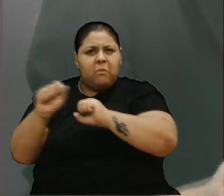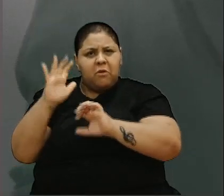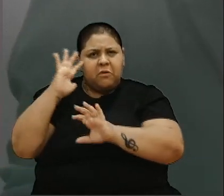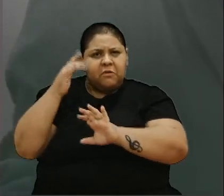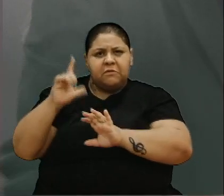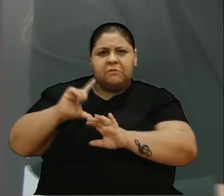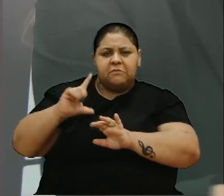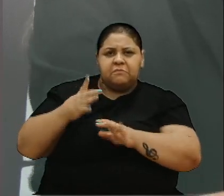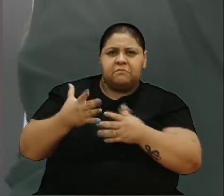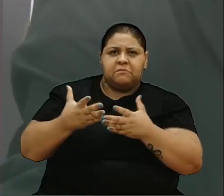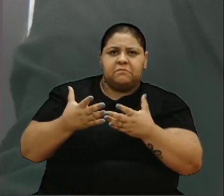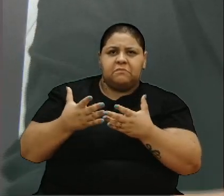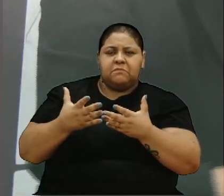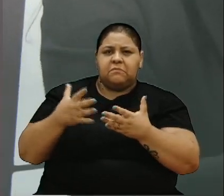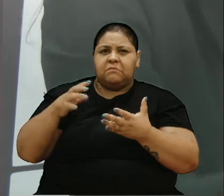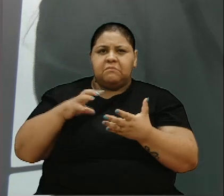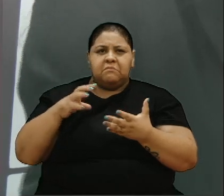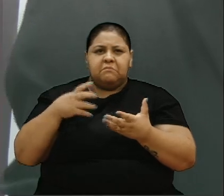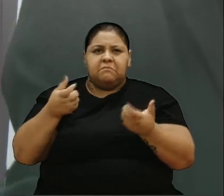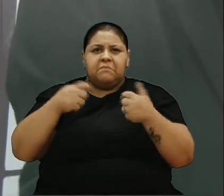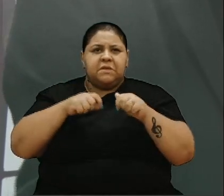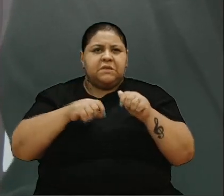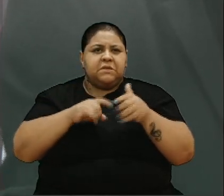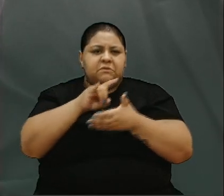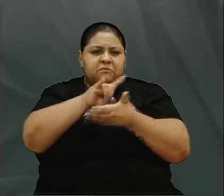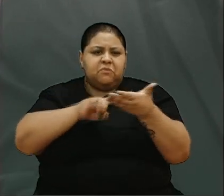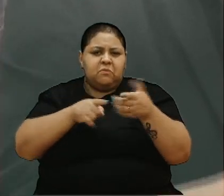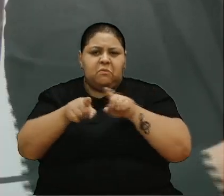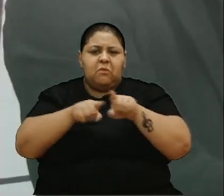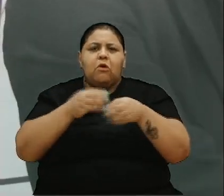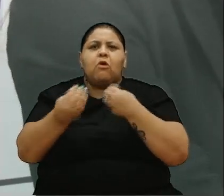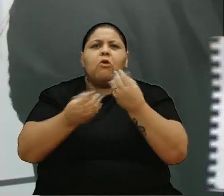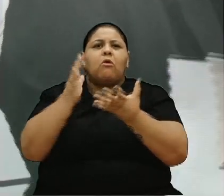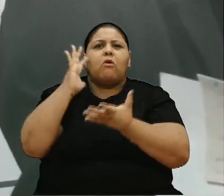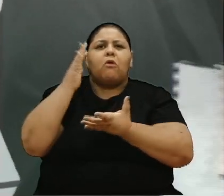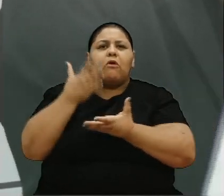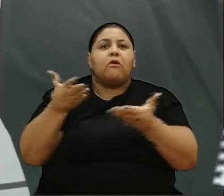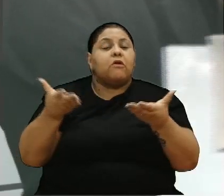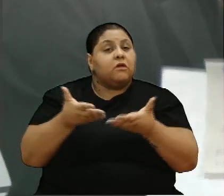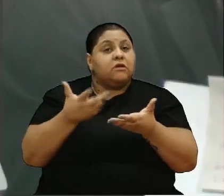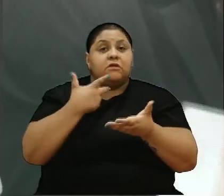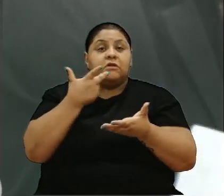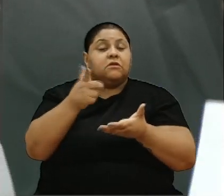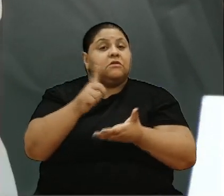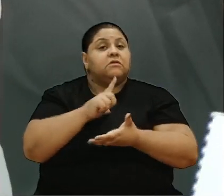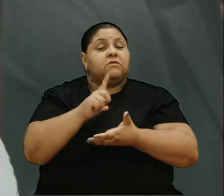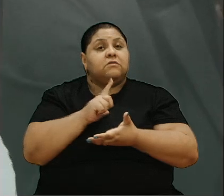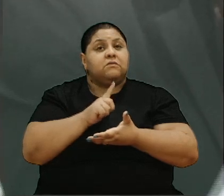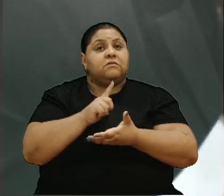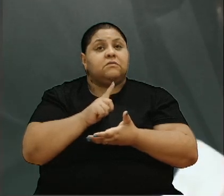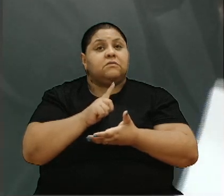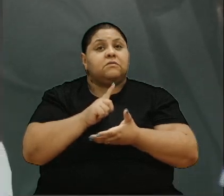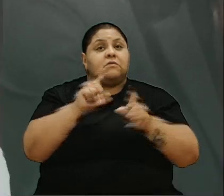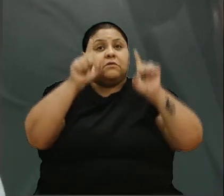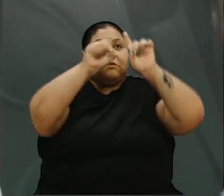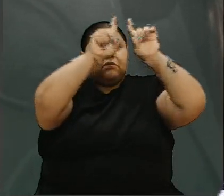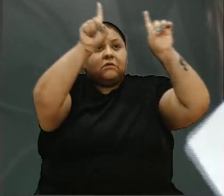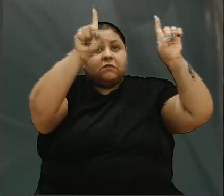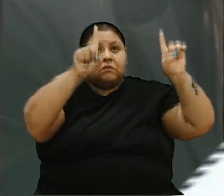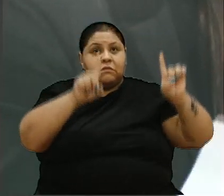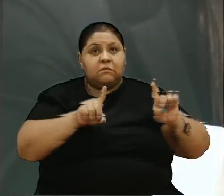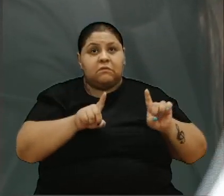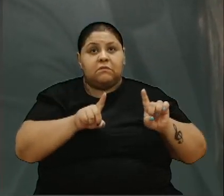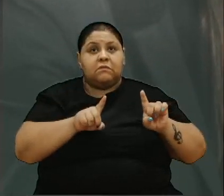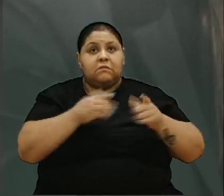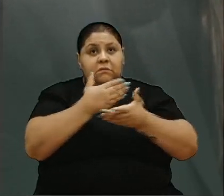que ter, por meio de alguma parceria? Como é que se daria? Já que eles alegam que não teria equipe para colocar